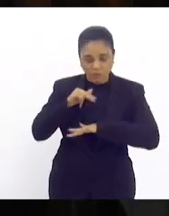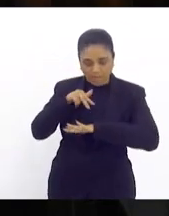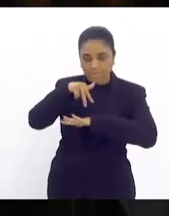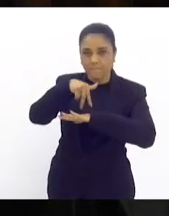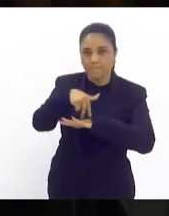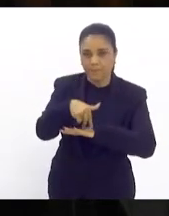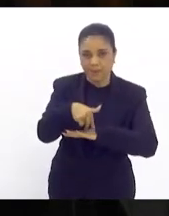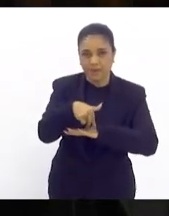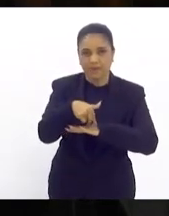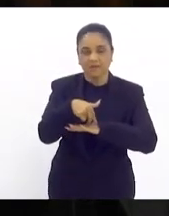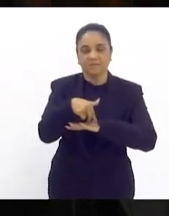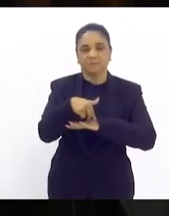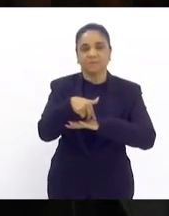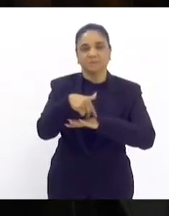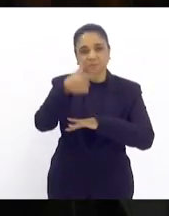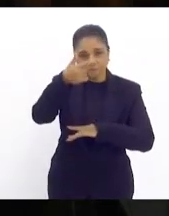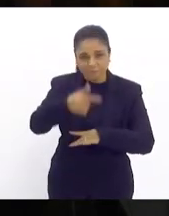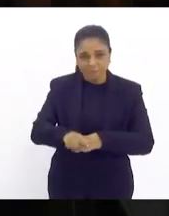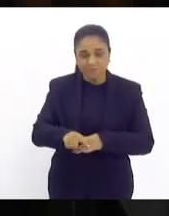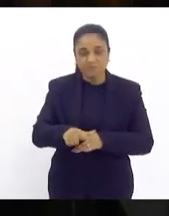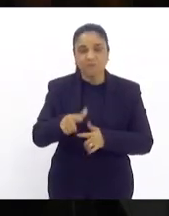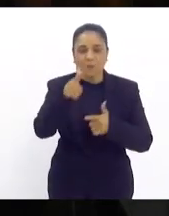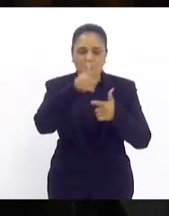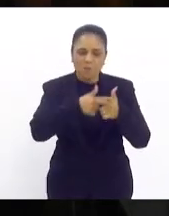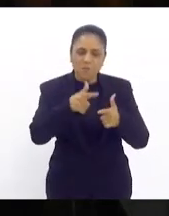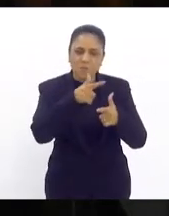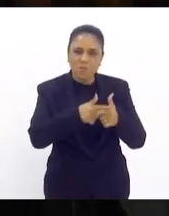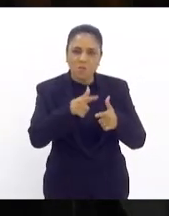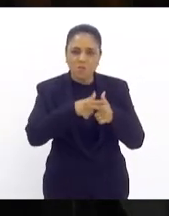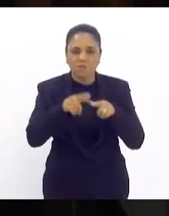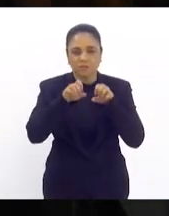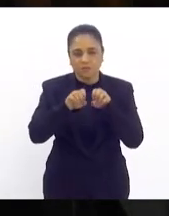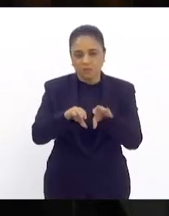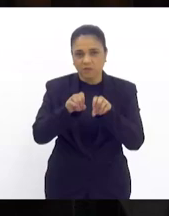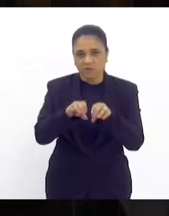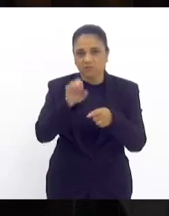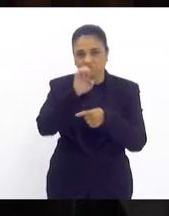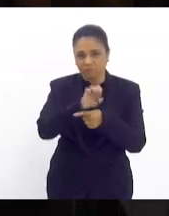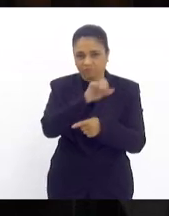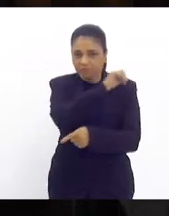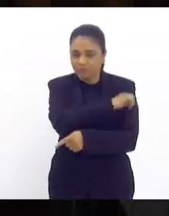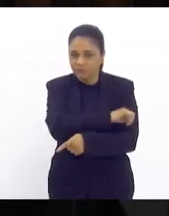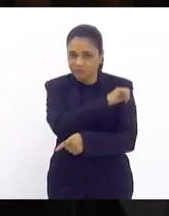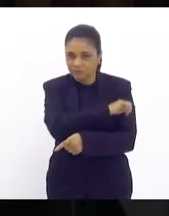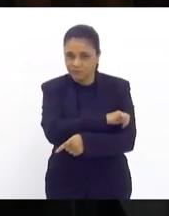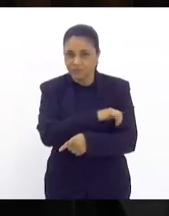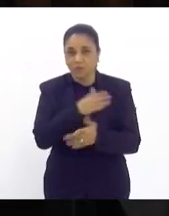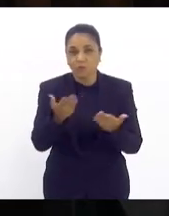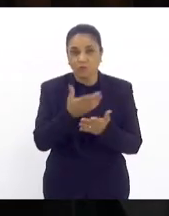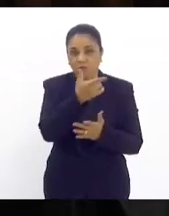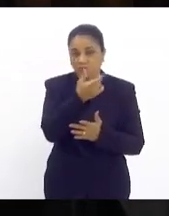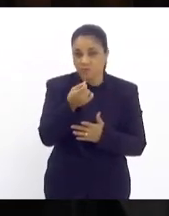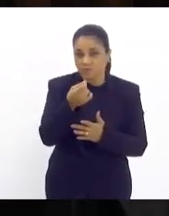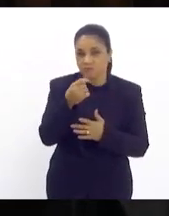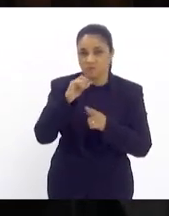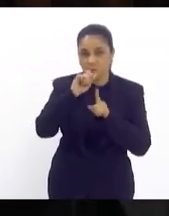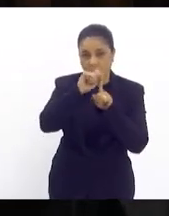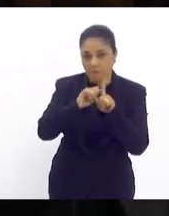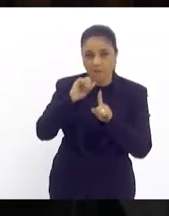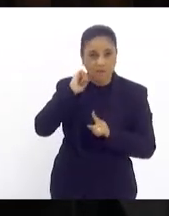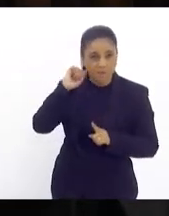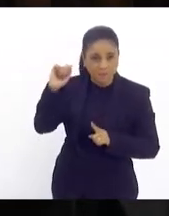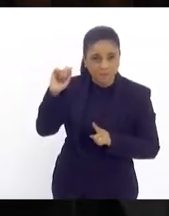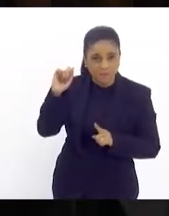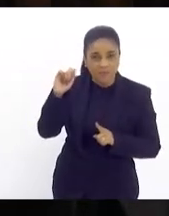vez falar dos problemas da Educação do Estado do Rio de Janeiro hoje é dia 20 de Abril um dia